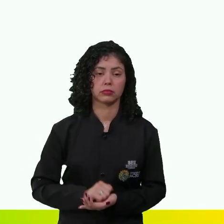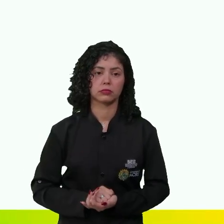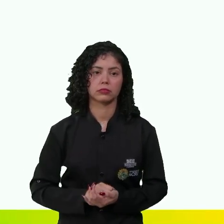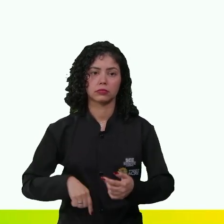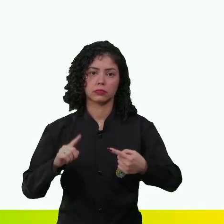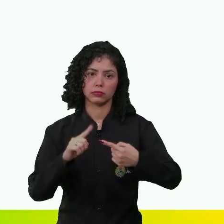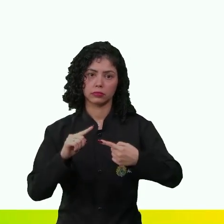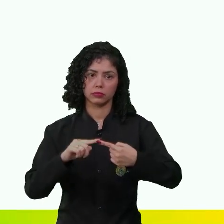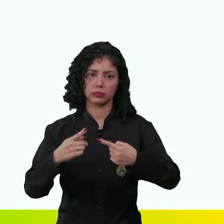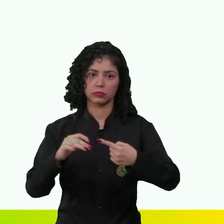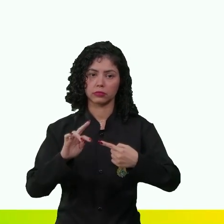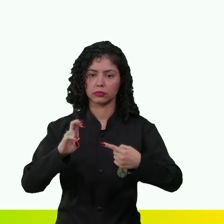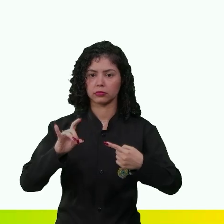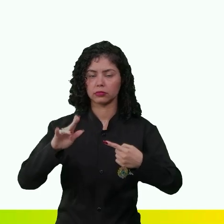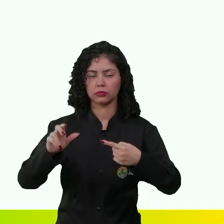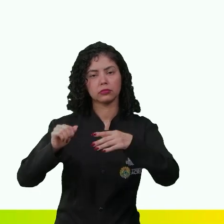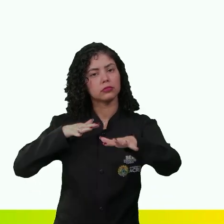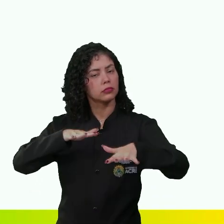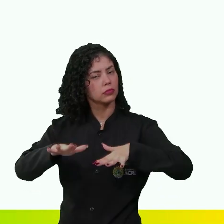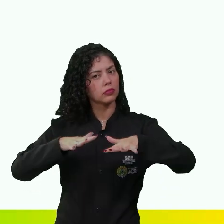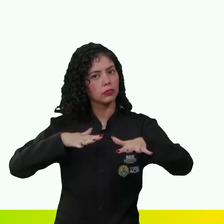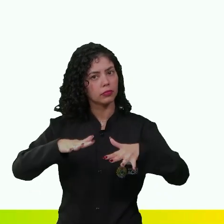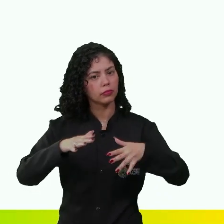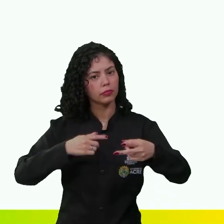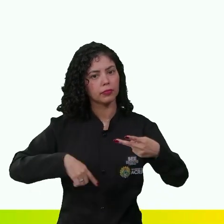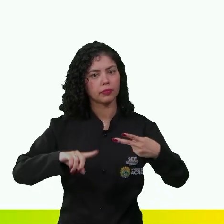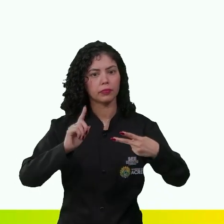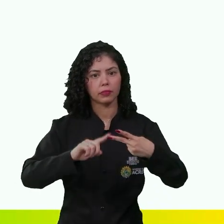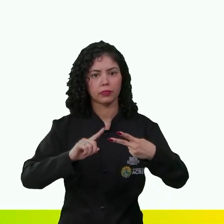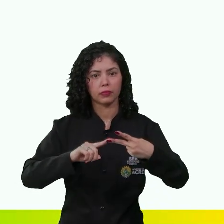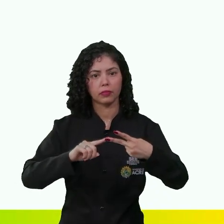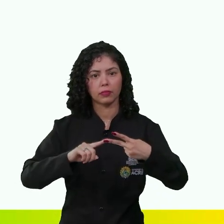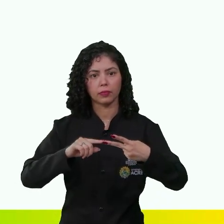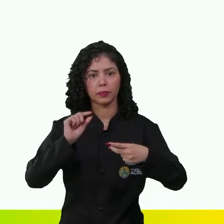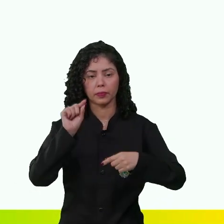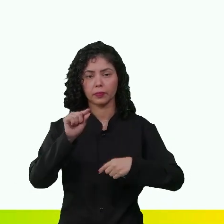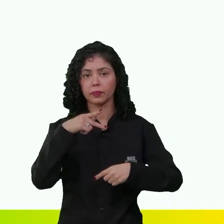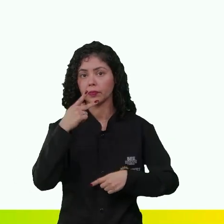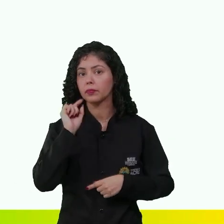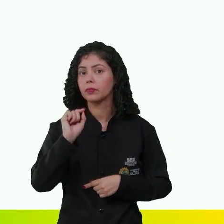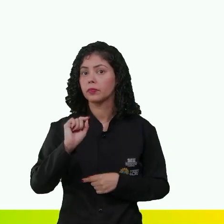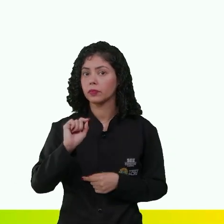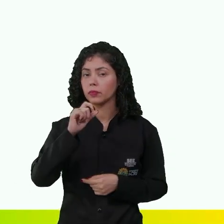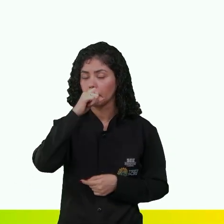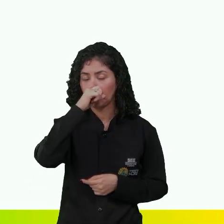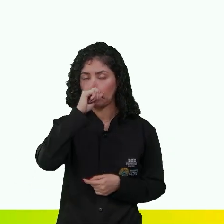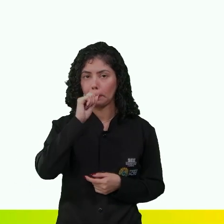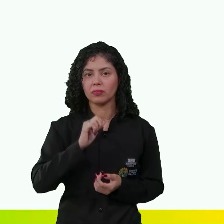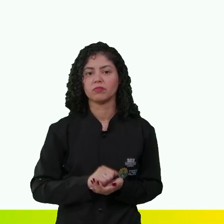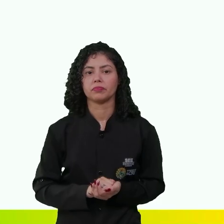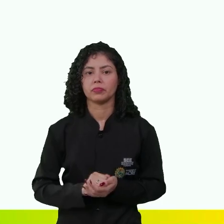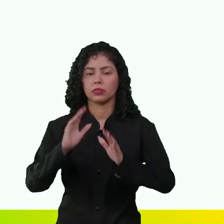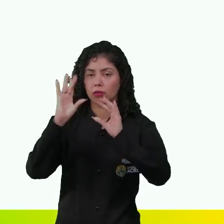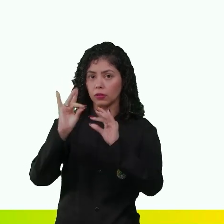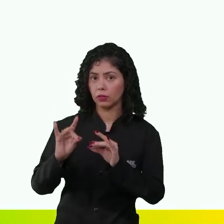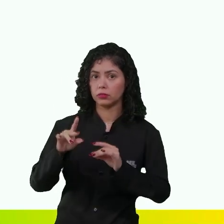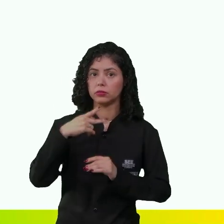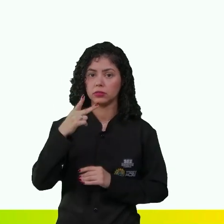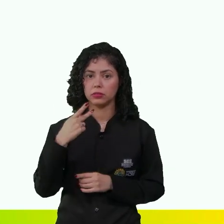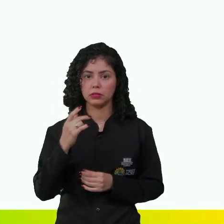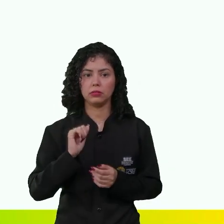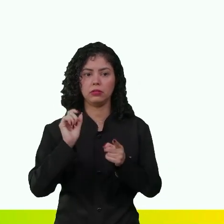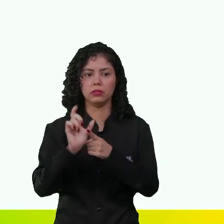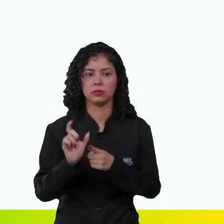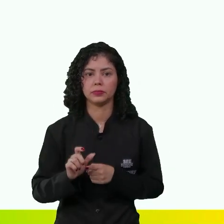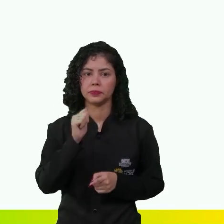resistência. Temos o aspecto da pluralidade dos movimentos, que aqui é a diversidade de sotaques e dialetos, também